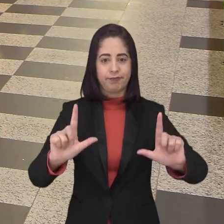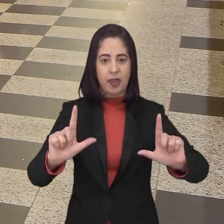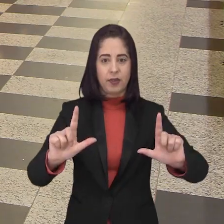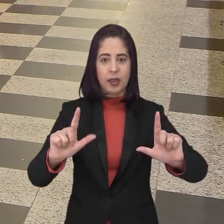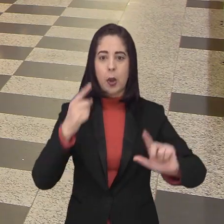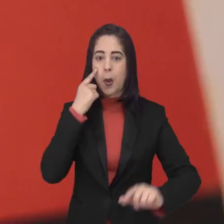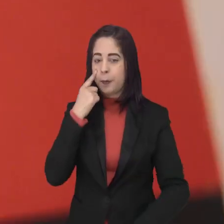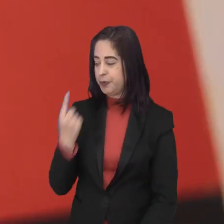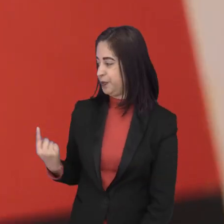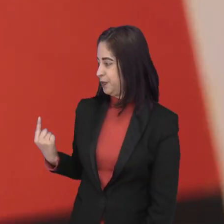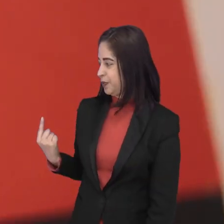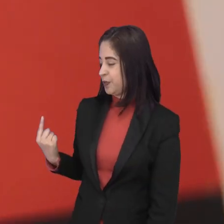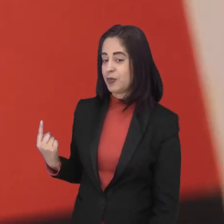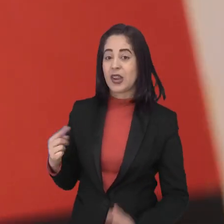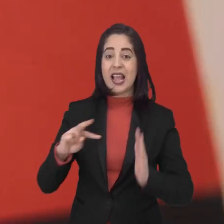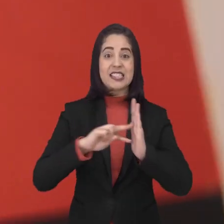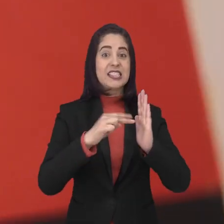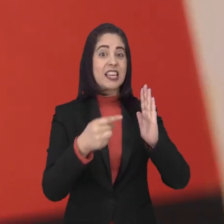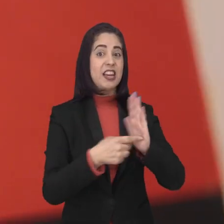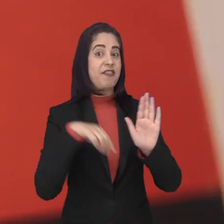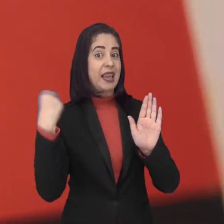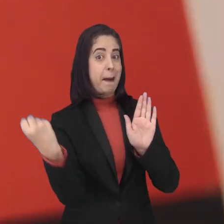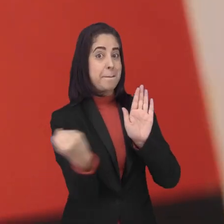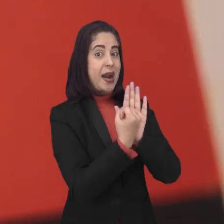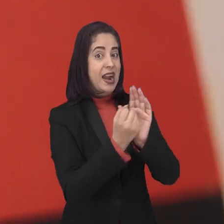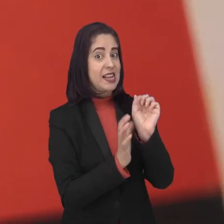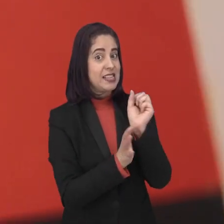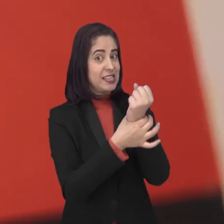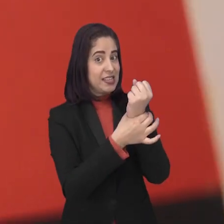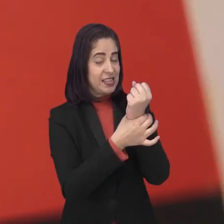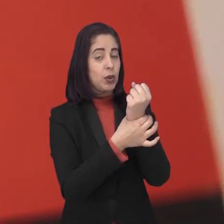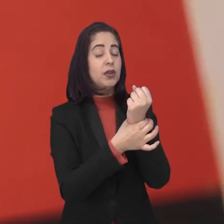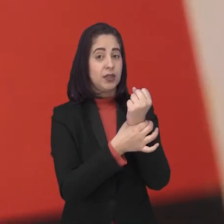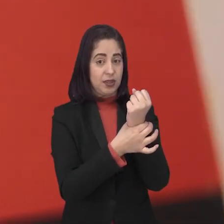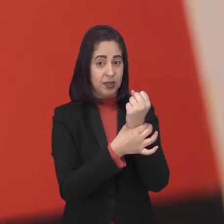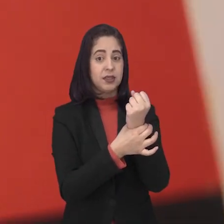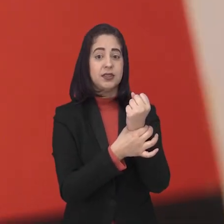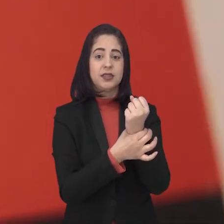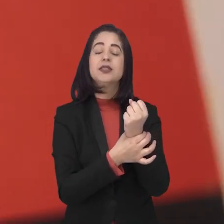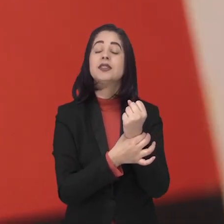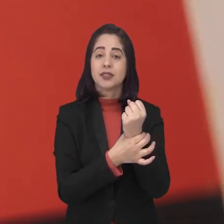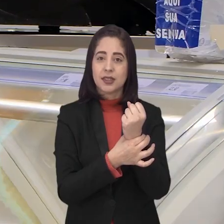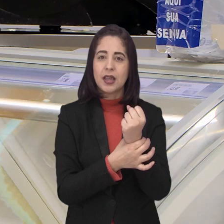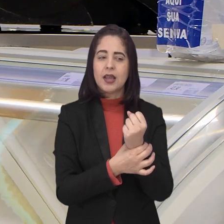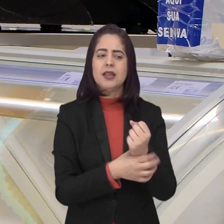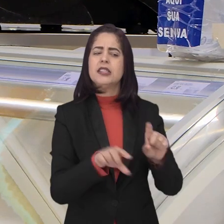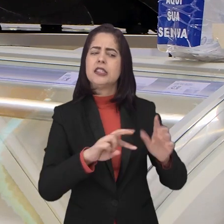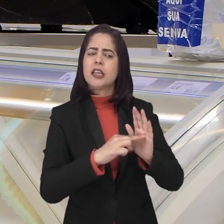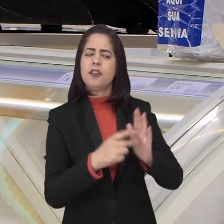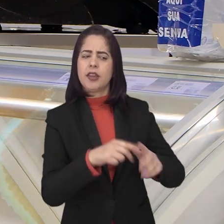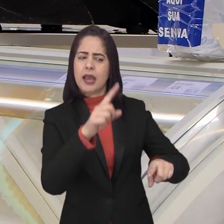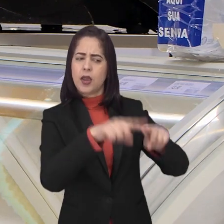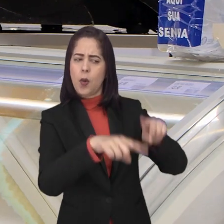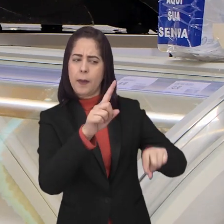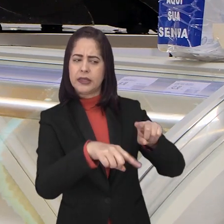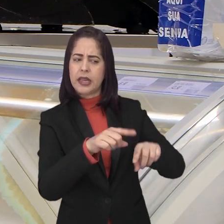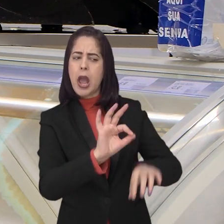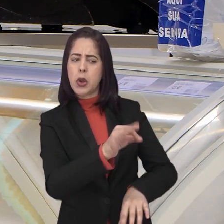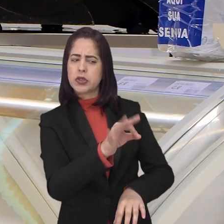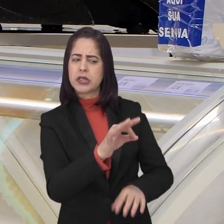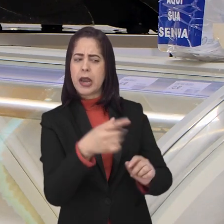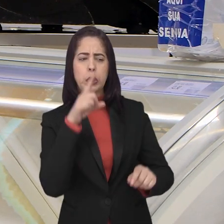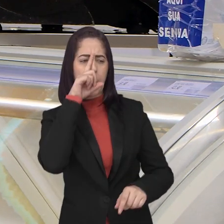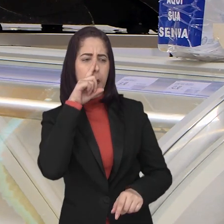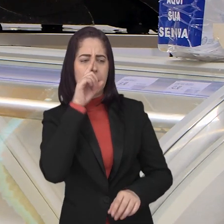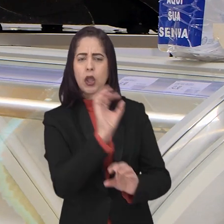do mercado. O selo é mais uma garantia de segurança para o consumidor, sinal que aquele item foi testado